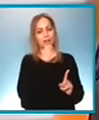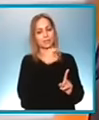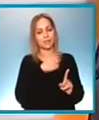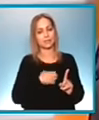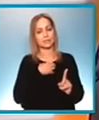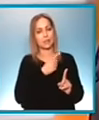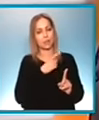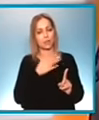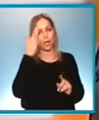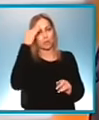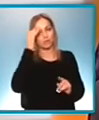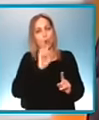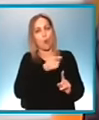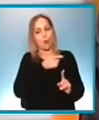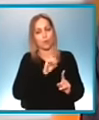que é que achou?